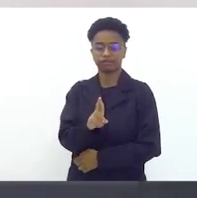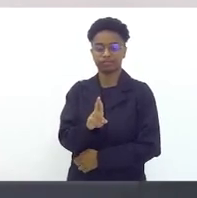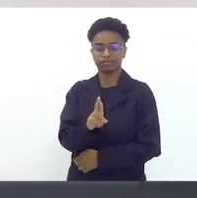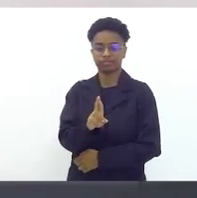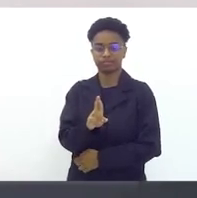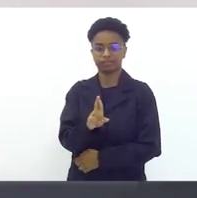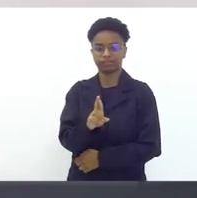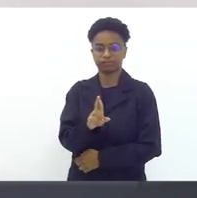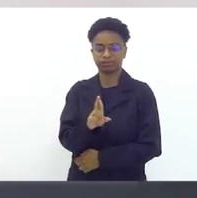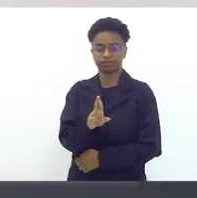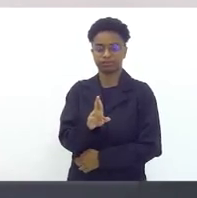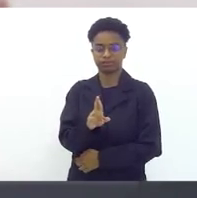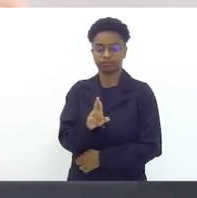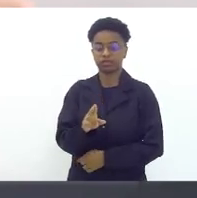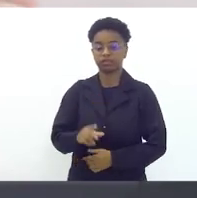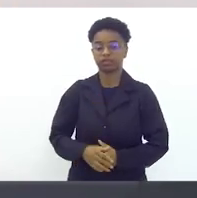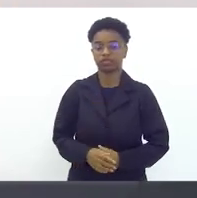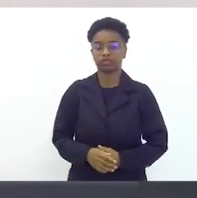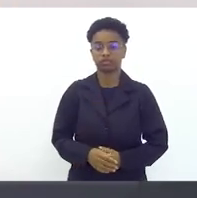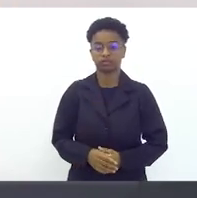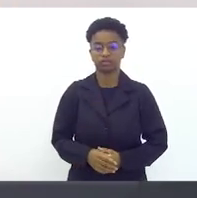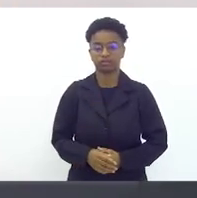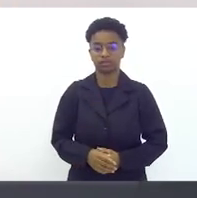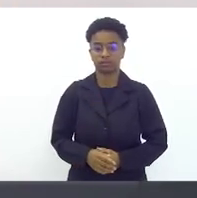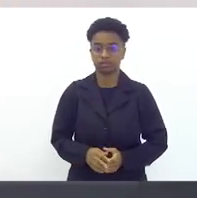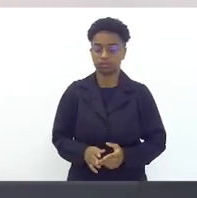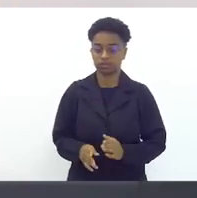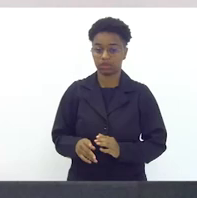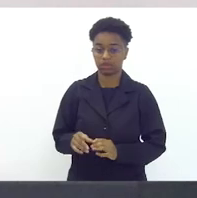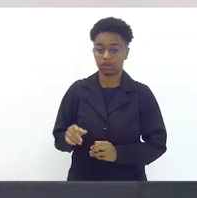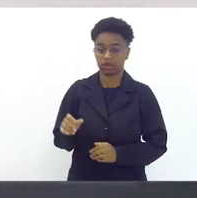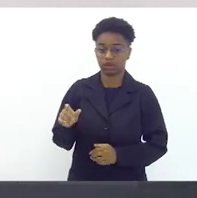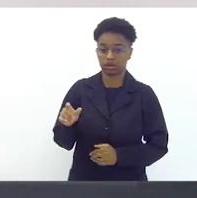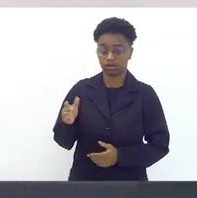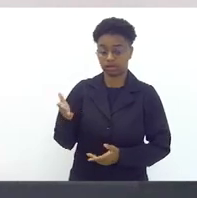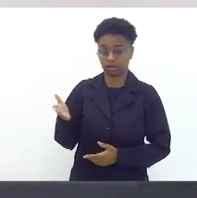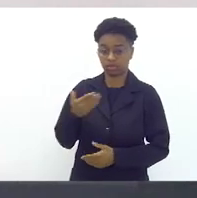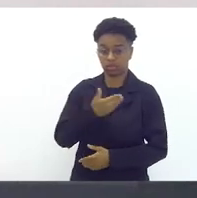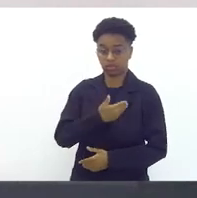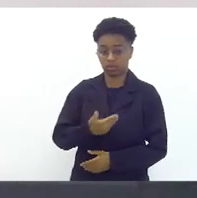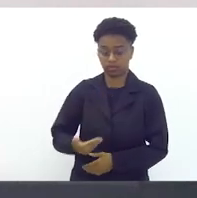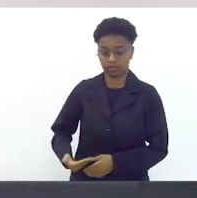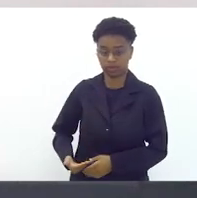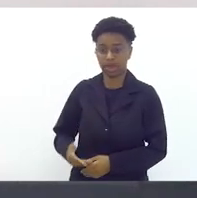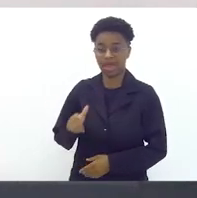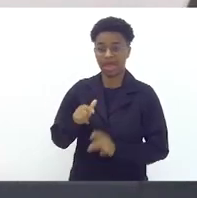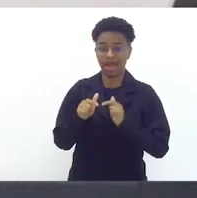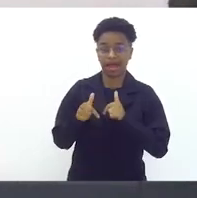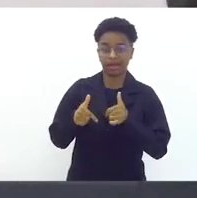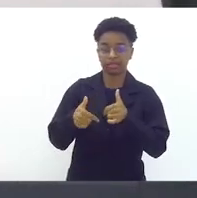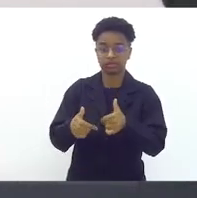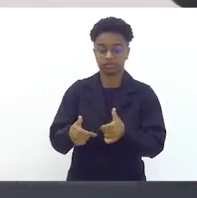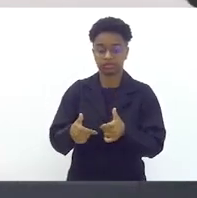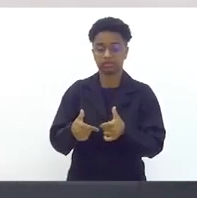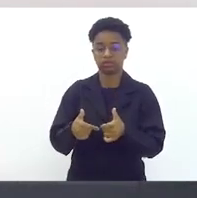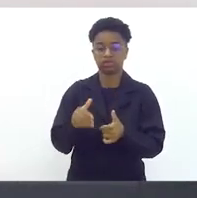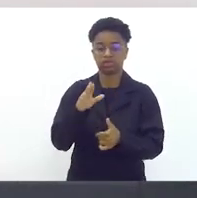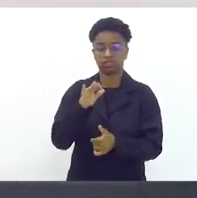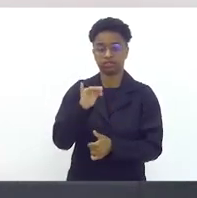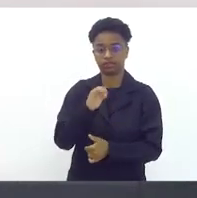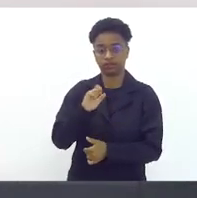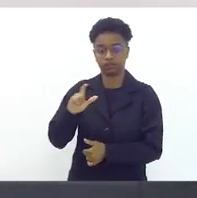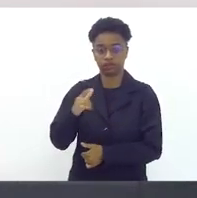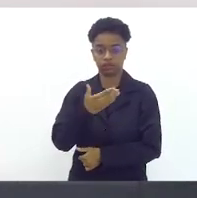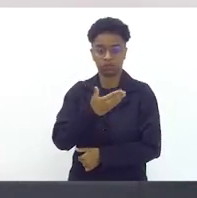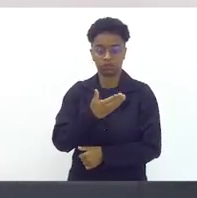face do governo do Estado, uma ação civil pública em face do Estado do Rio de Janeiro,